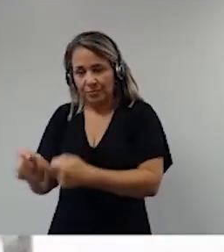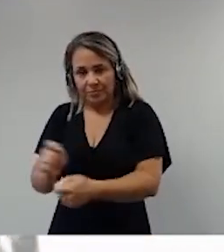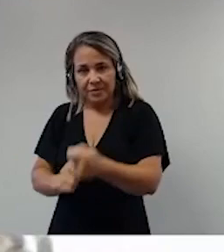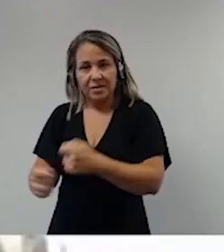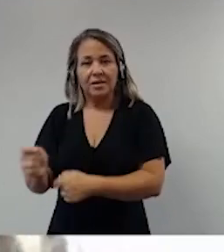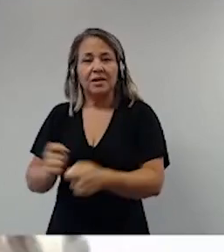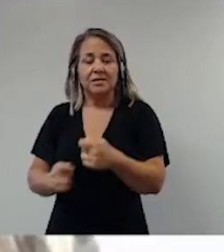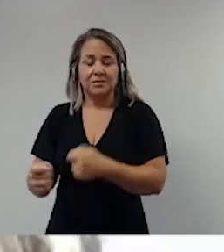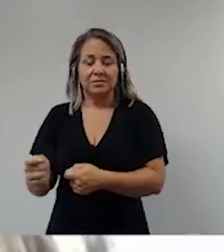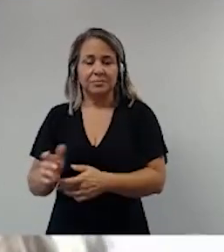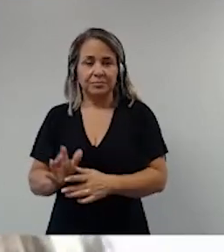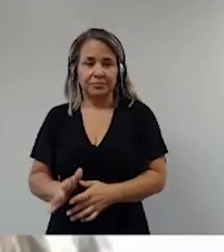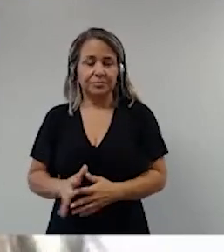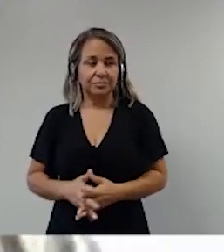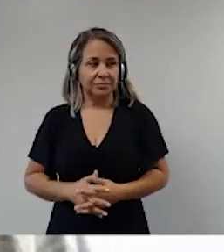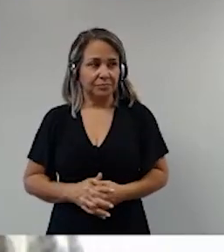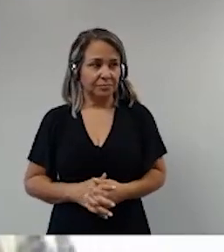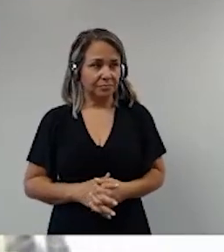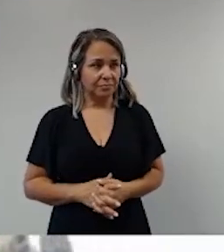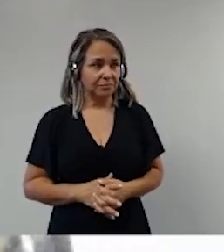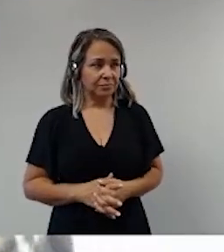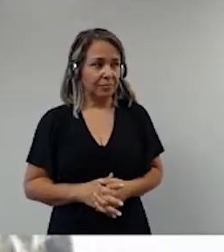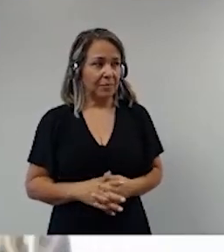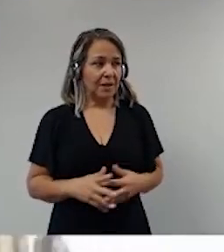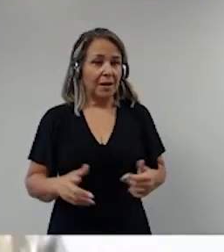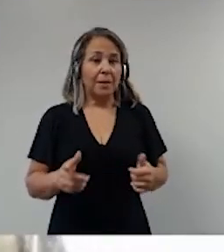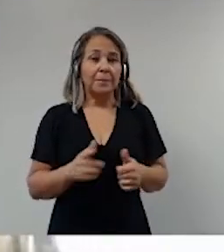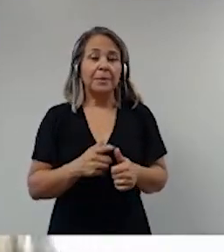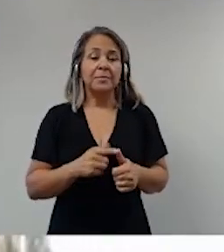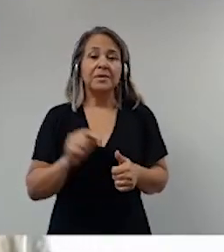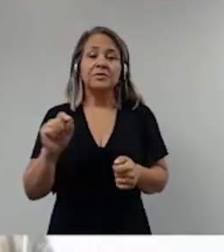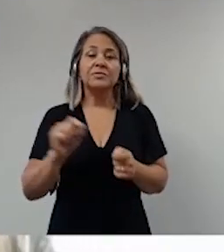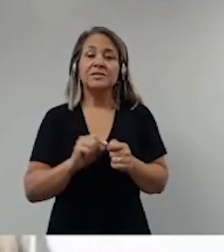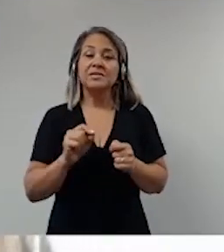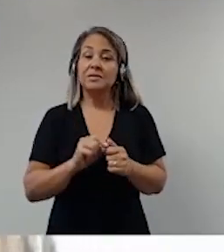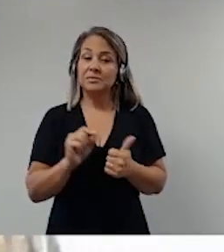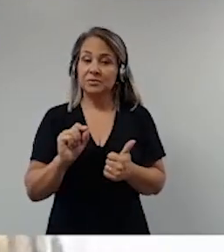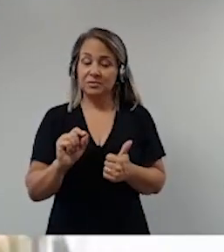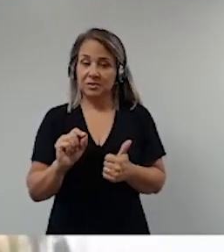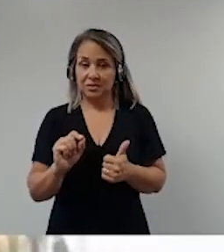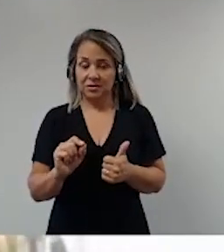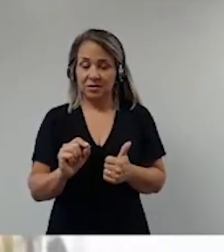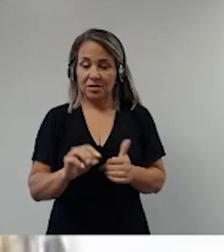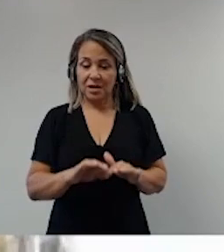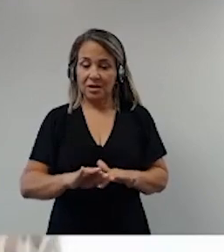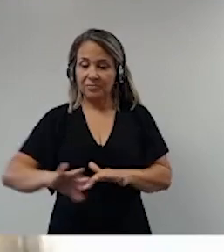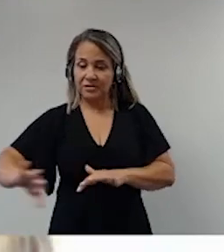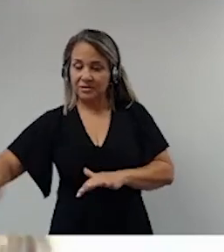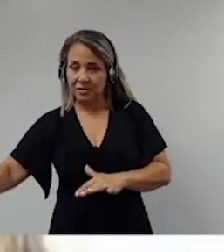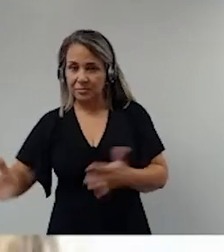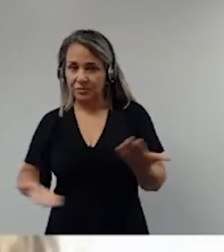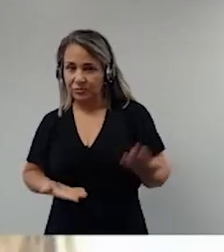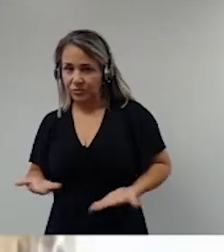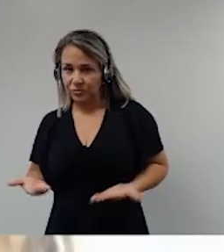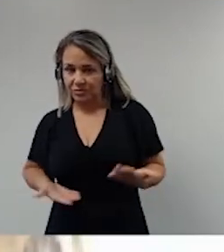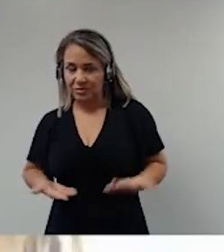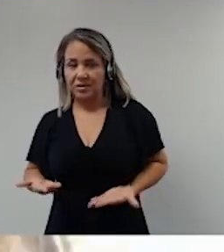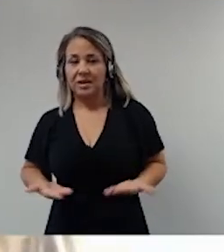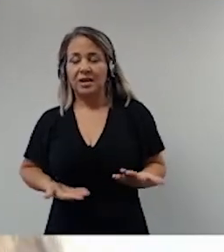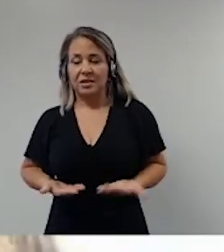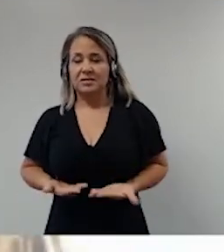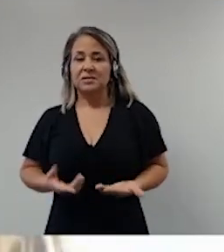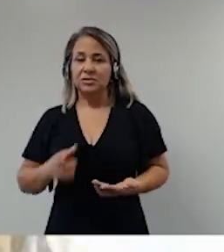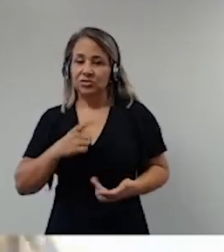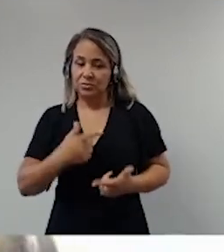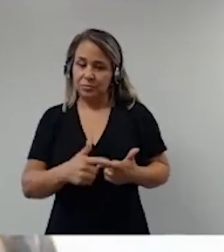que eu vou comentar. Então, primeira coisa, fizemos o afastamento dos nossos funcionários que se encontravam